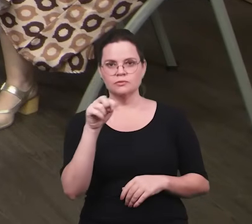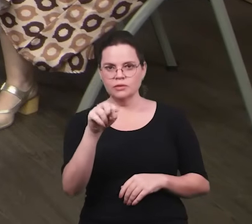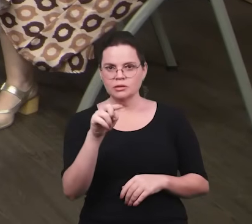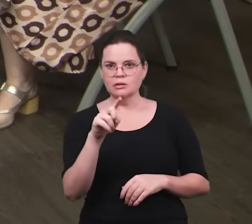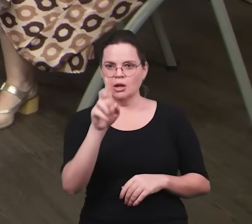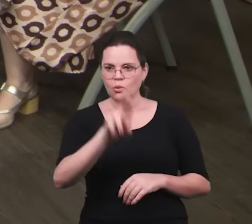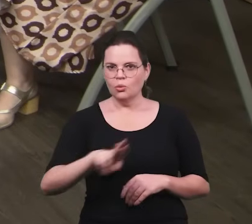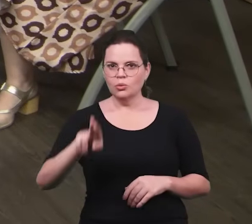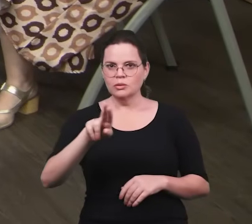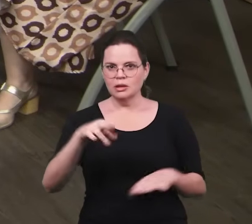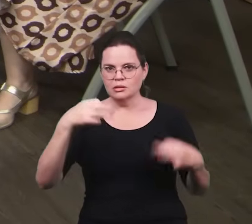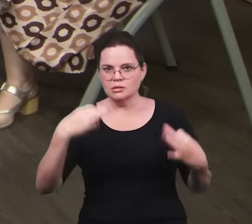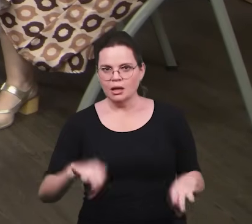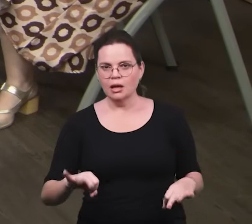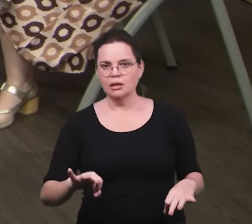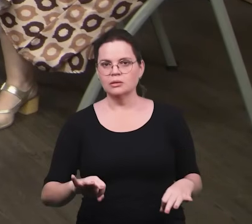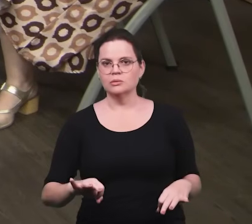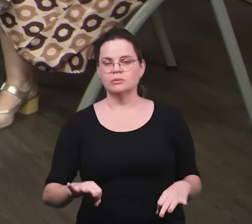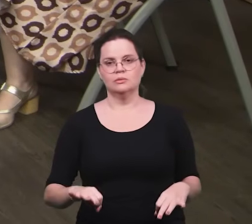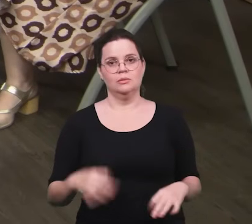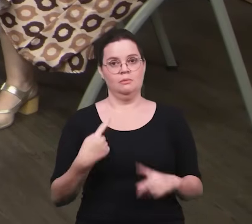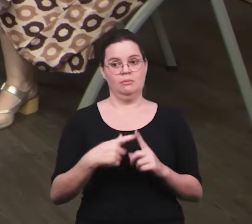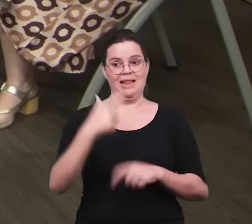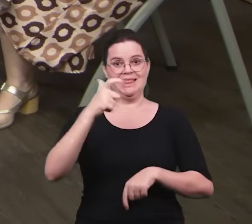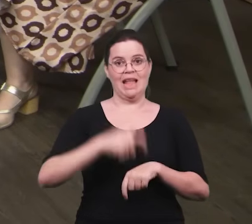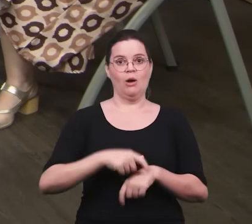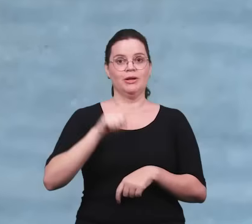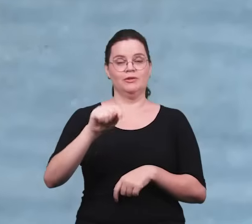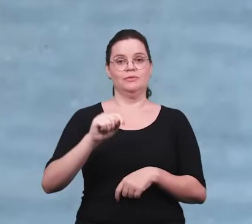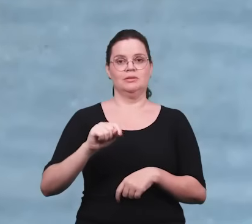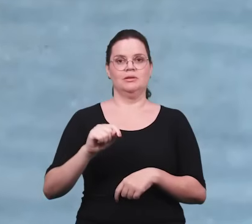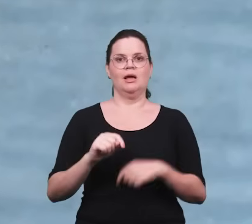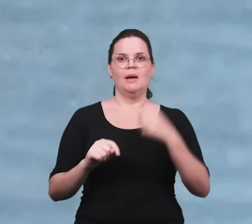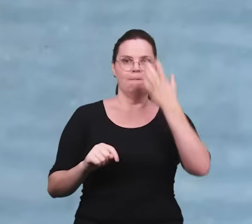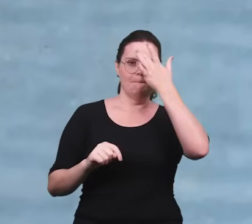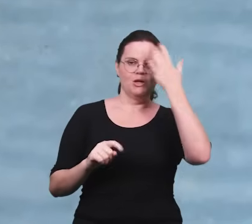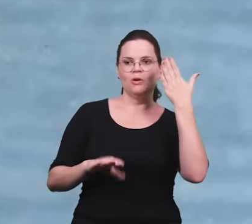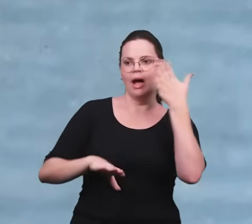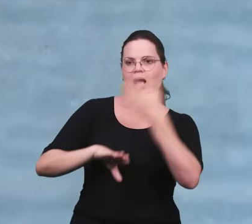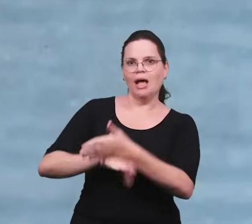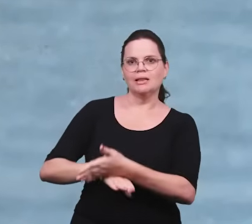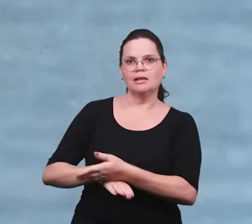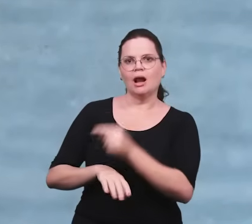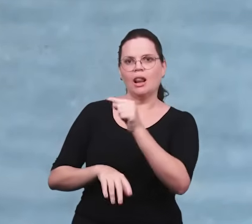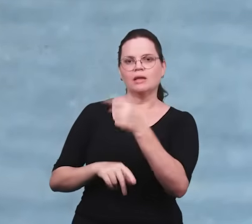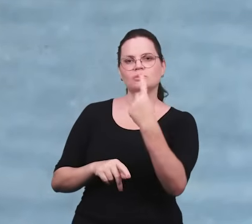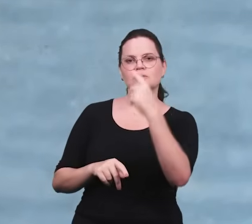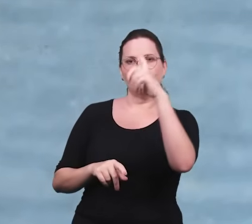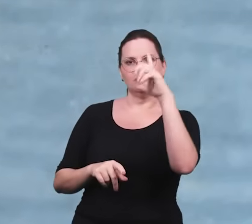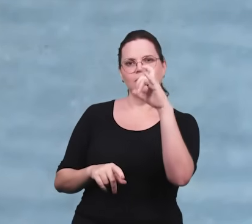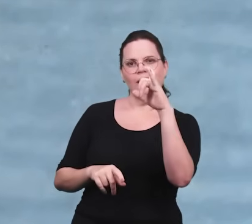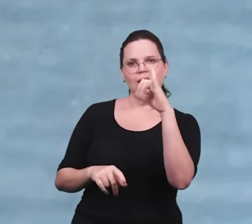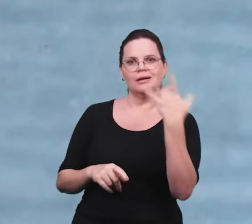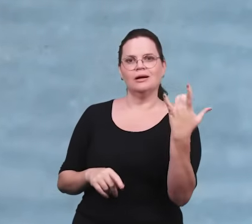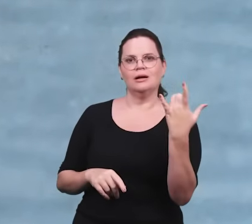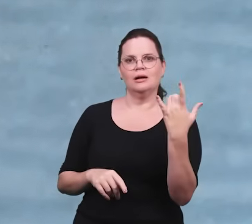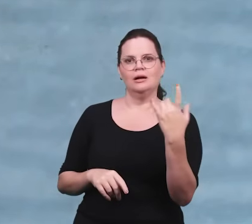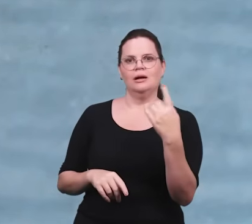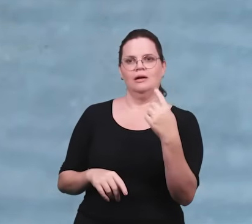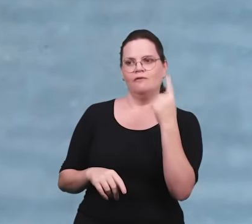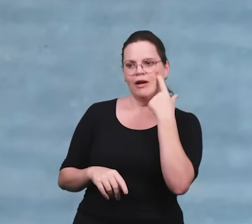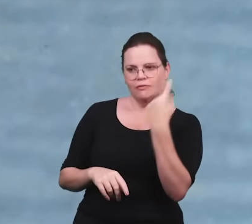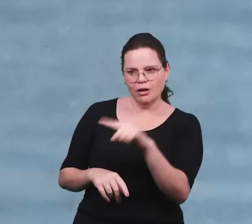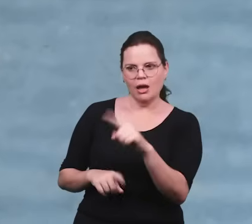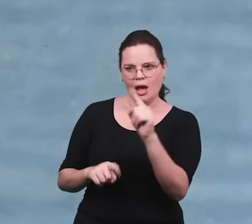você usar exatamente esse recurso, alguém possa ver, mas não está falando de Jesus para mim, está falando de Deus para mim, mas olha só como é que ele